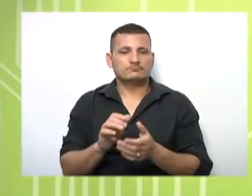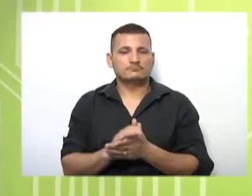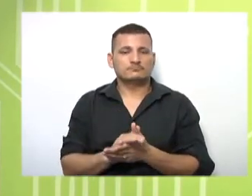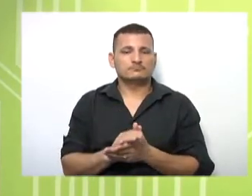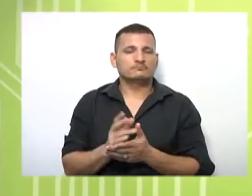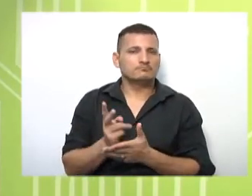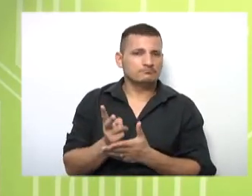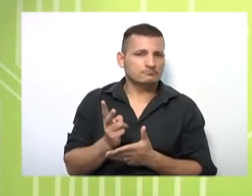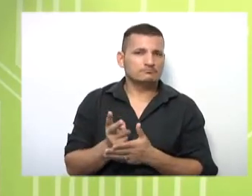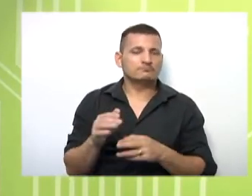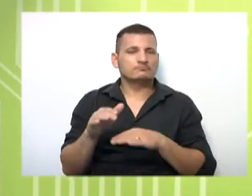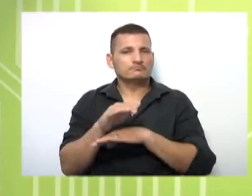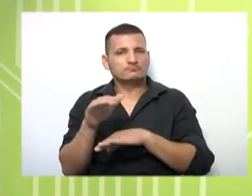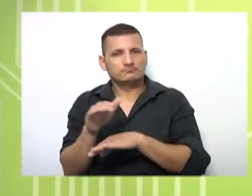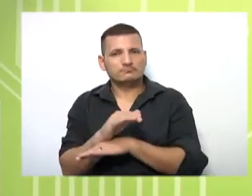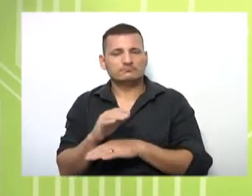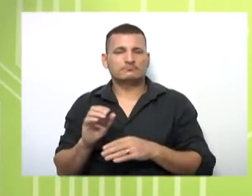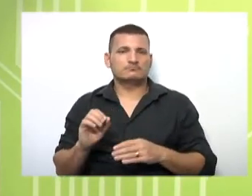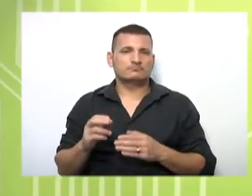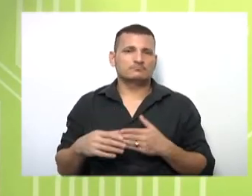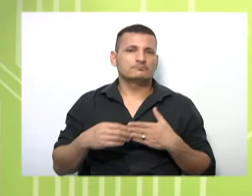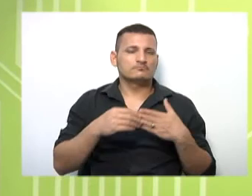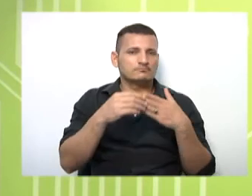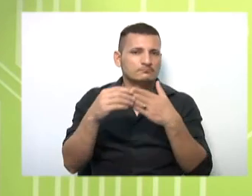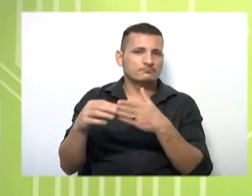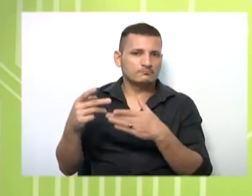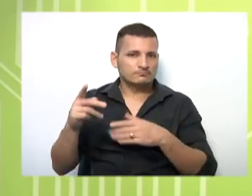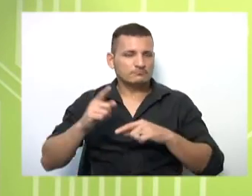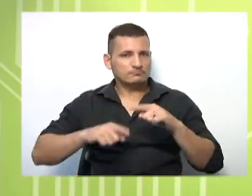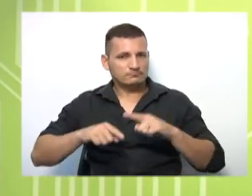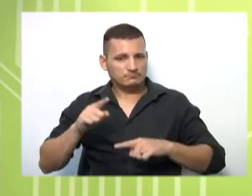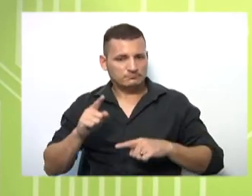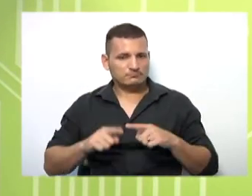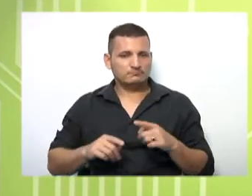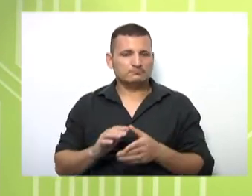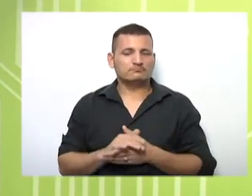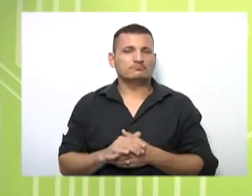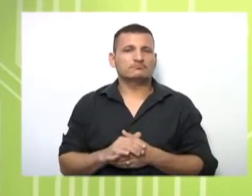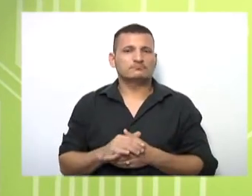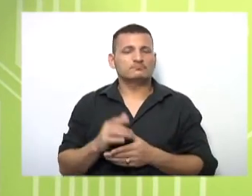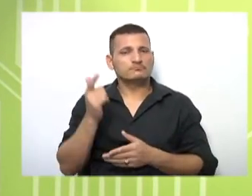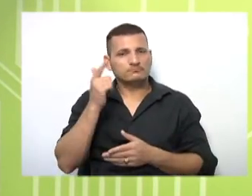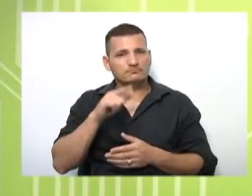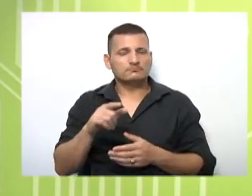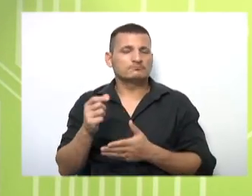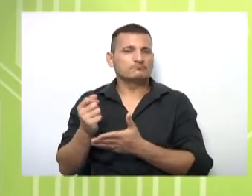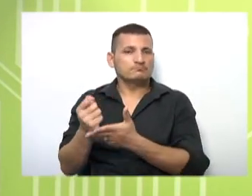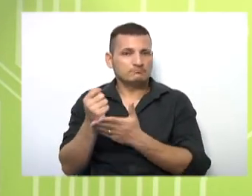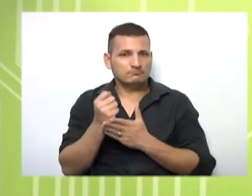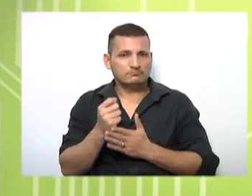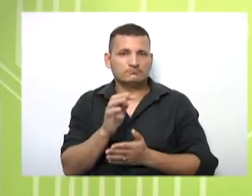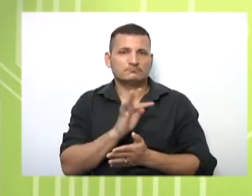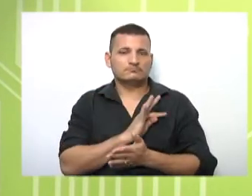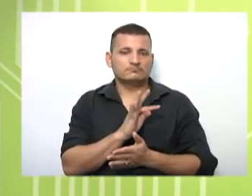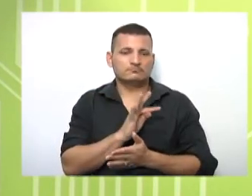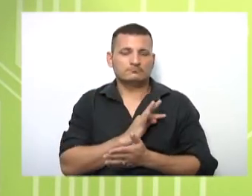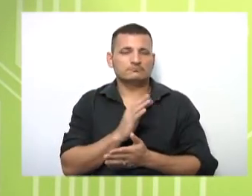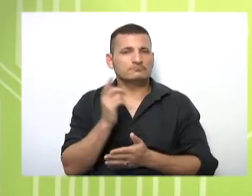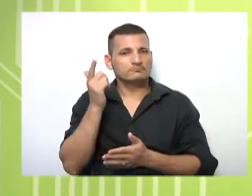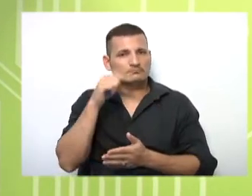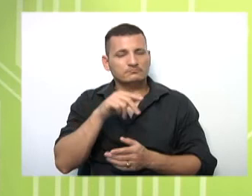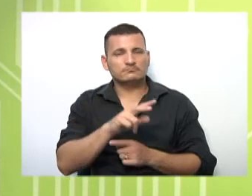armazenar, transportar seus produtos, da mesma forma de transportar, conseguir assistência técnica, conseguir